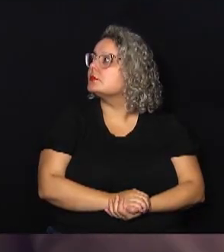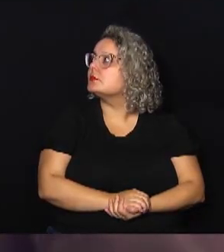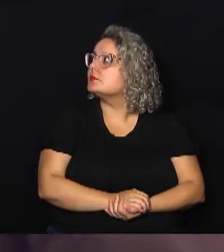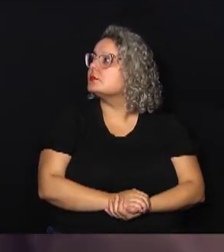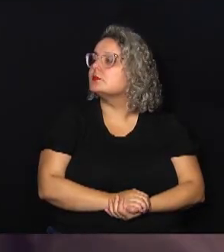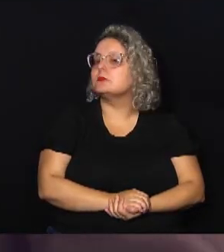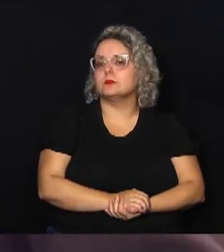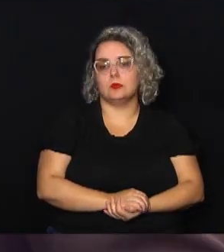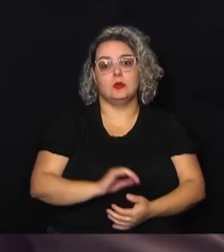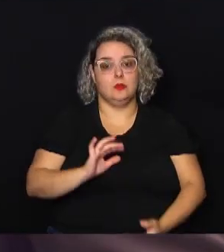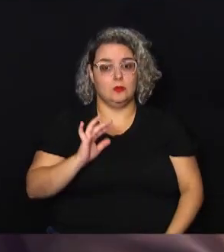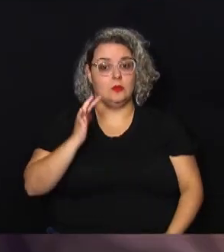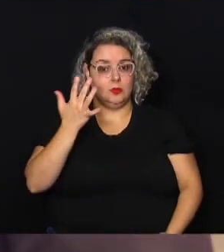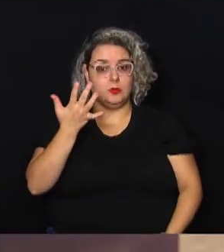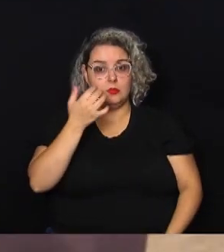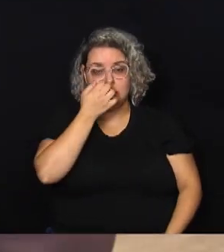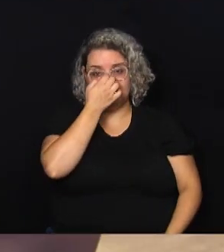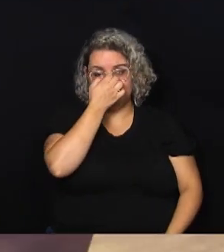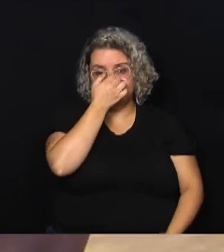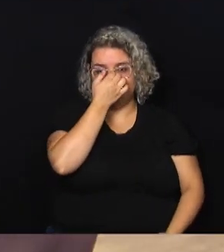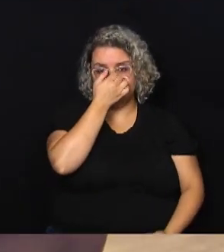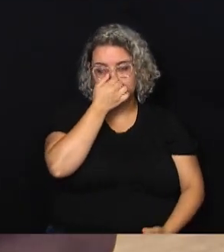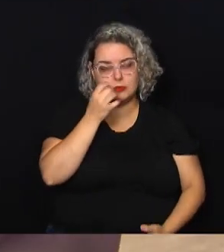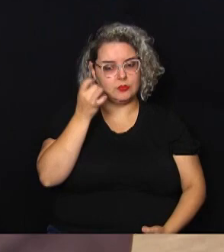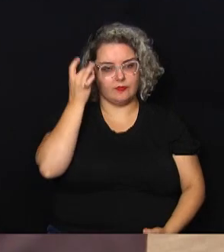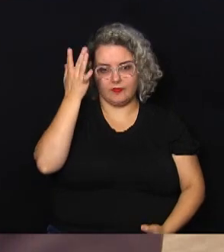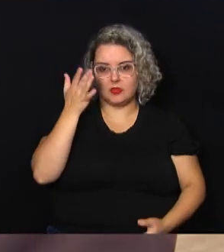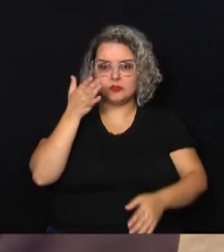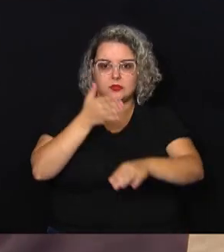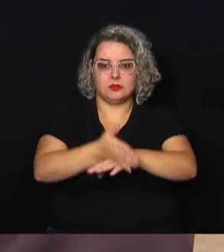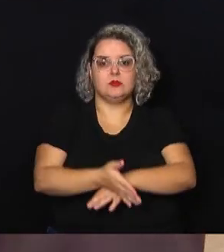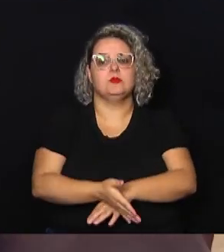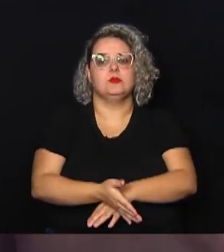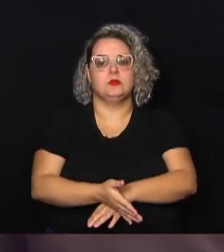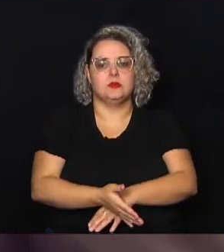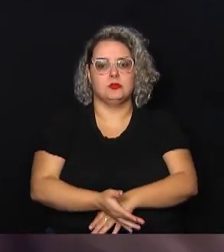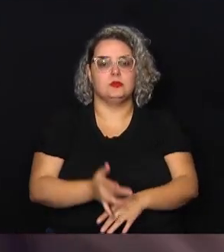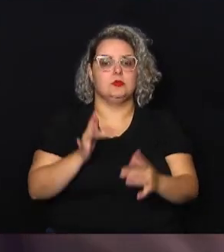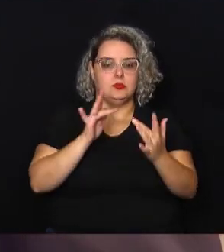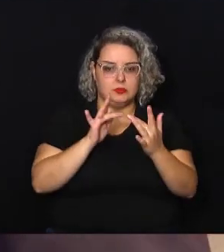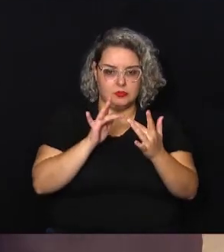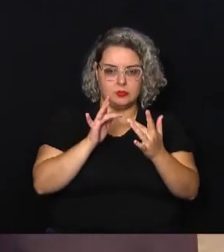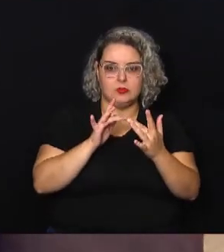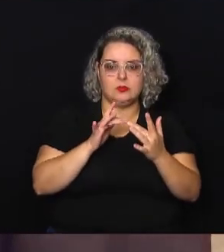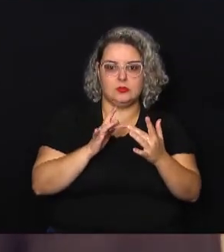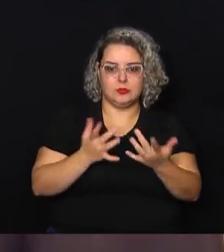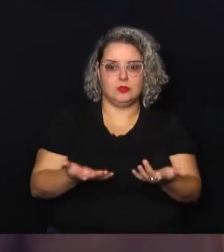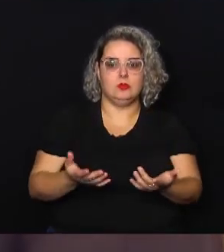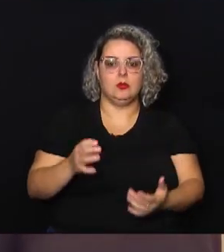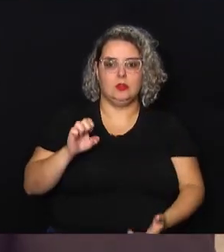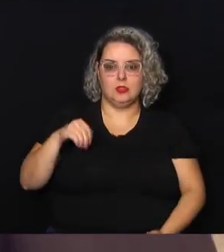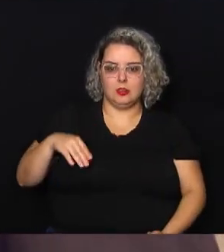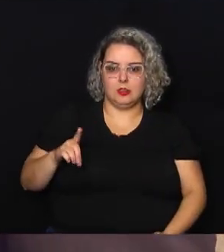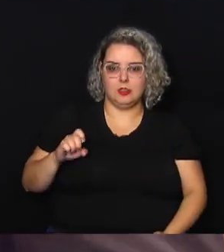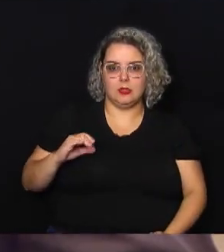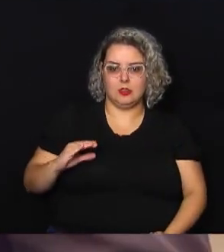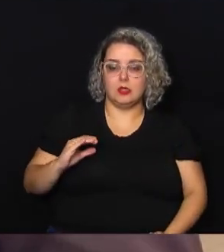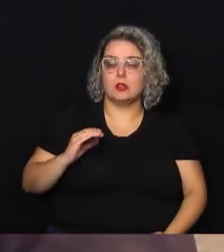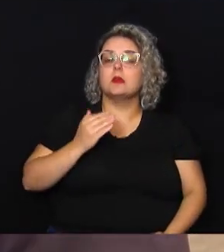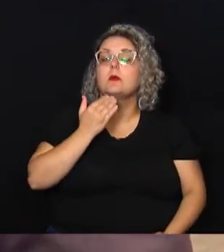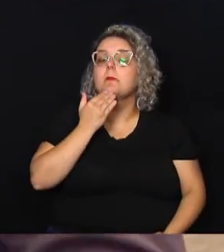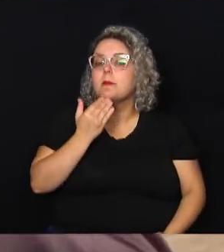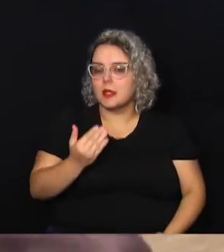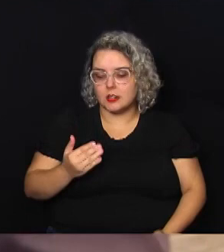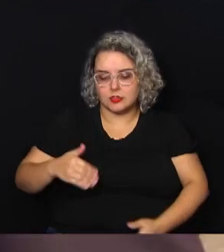vai ocorrer e vai ser de fácil acesso então a pessoa entra em contato com o órgão competente no caso index solicita naquele endereço